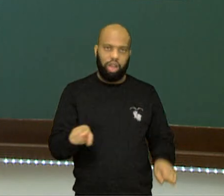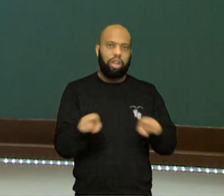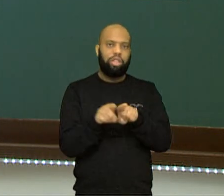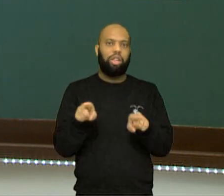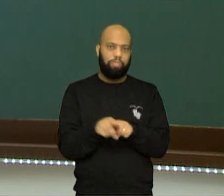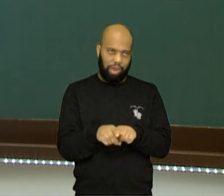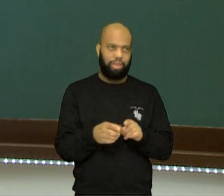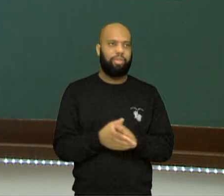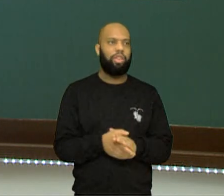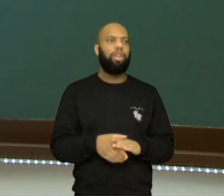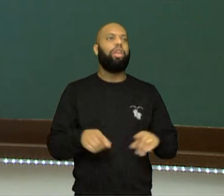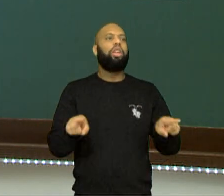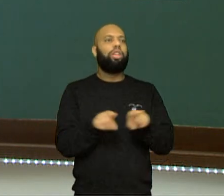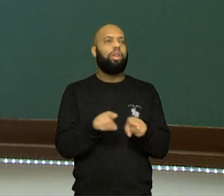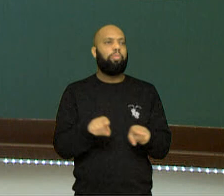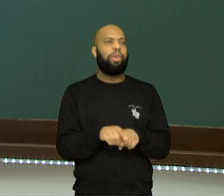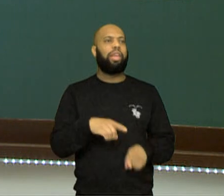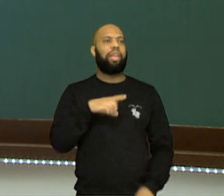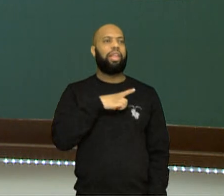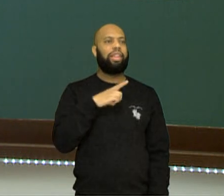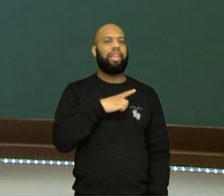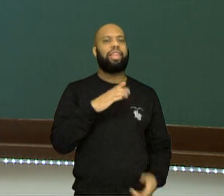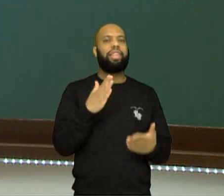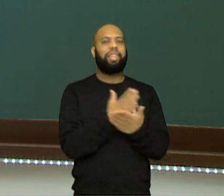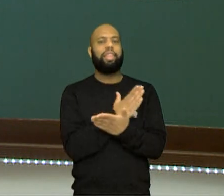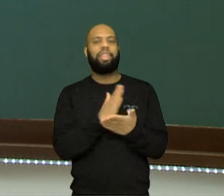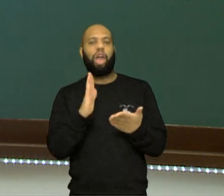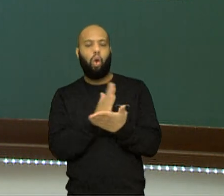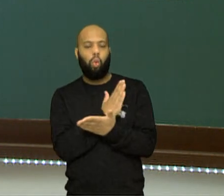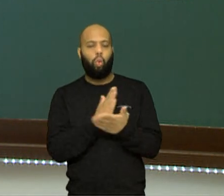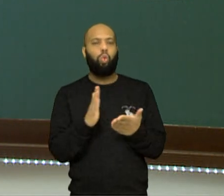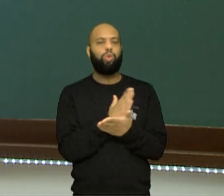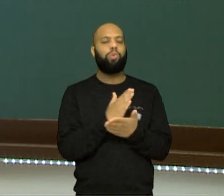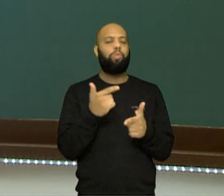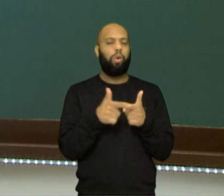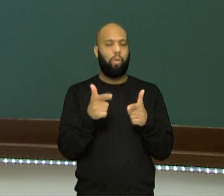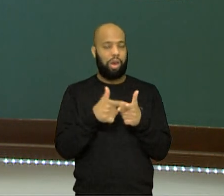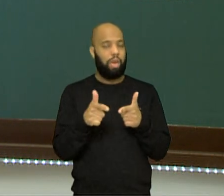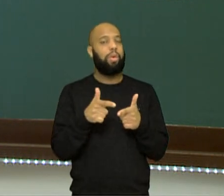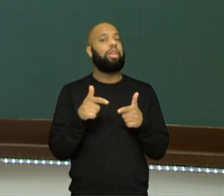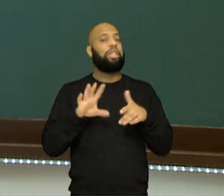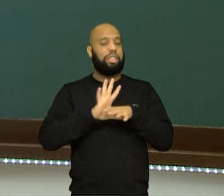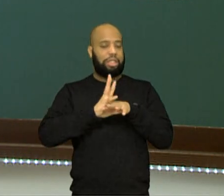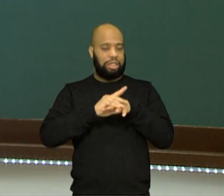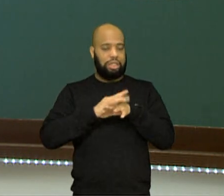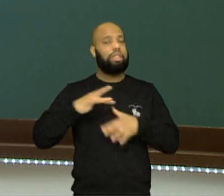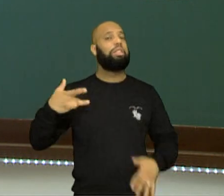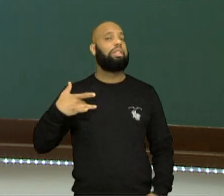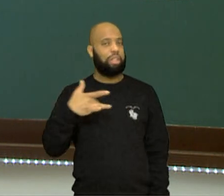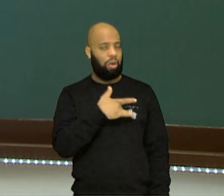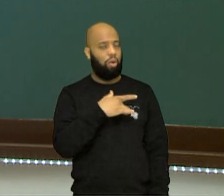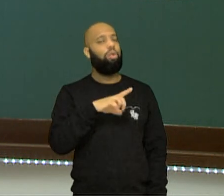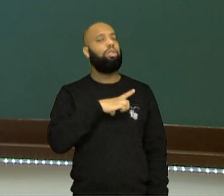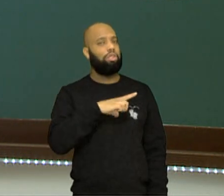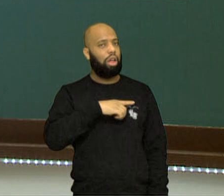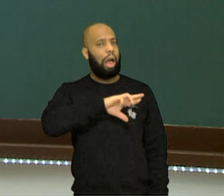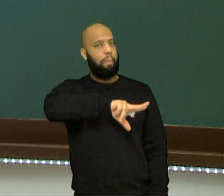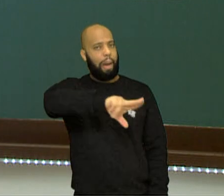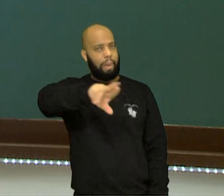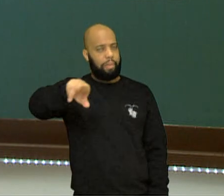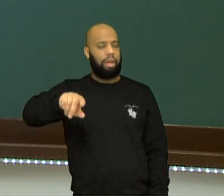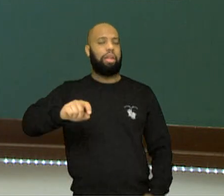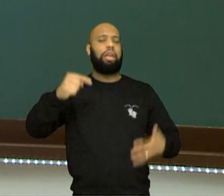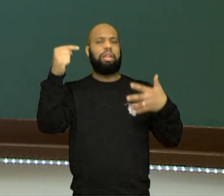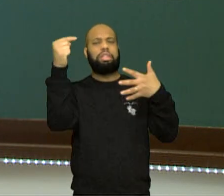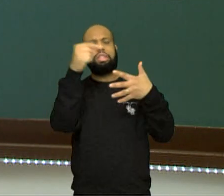exemplo. A contaminação ali por agentes que provocam diversos tipos de doenças. Então poderíamos relacionar aqui uma